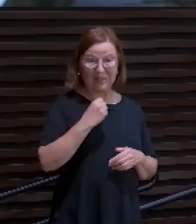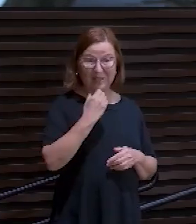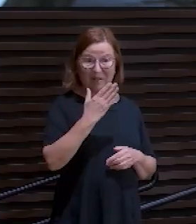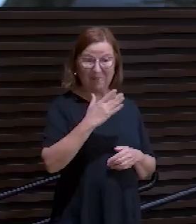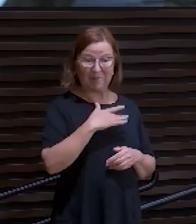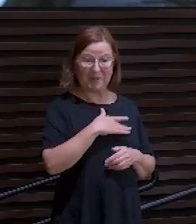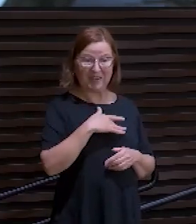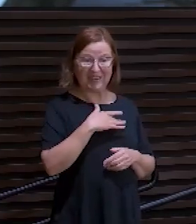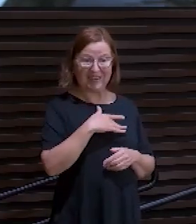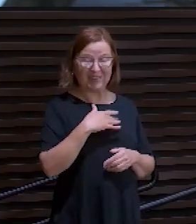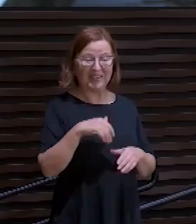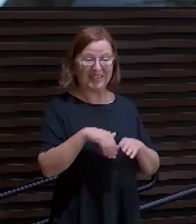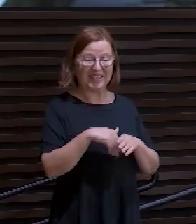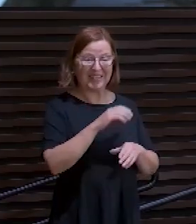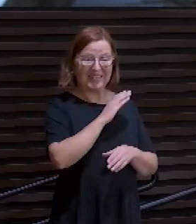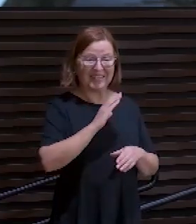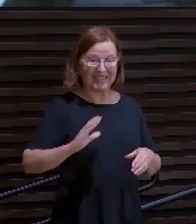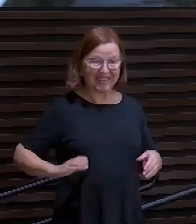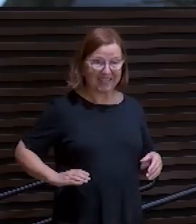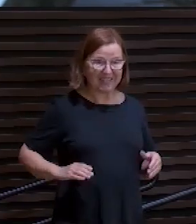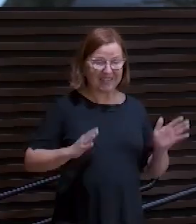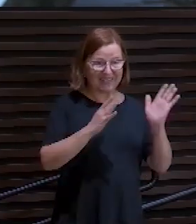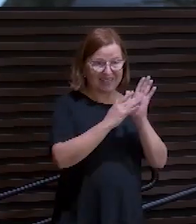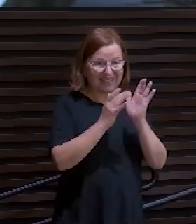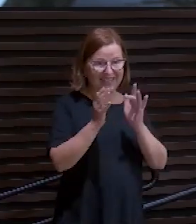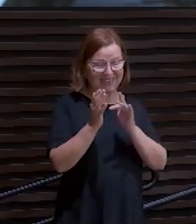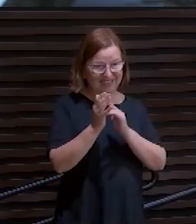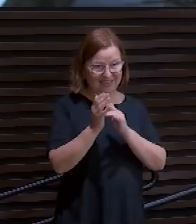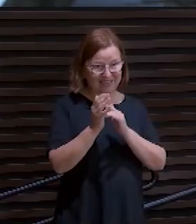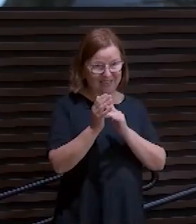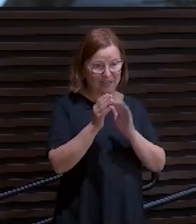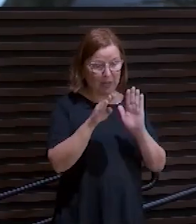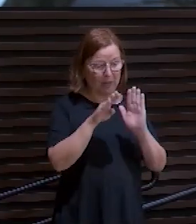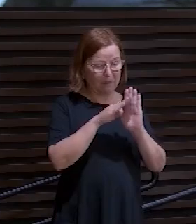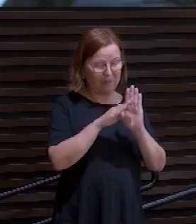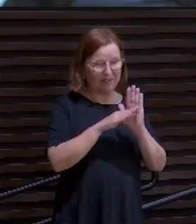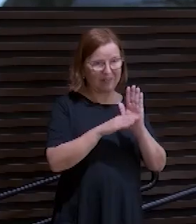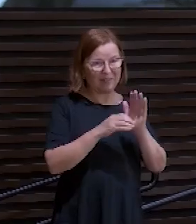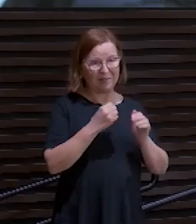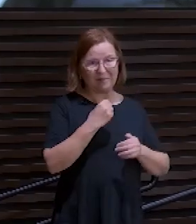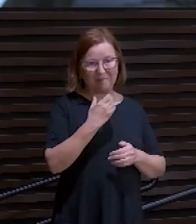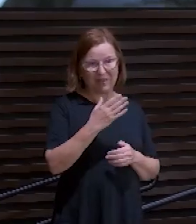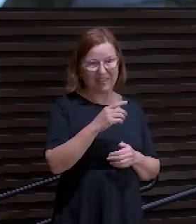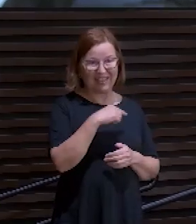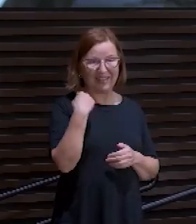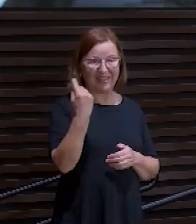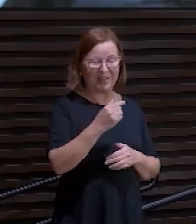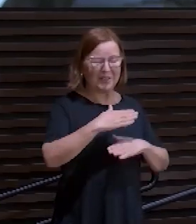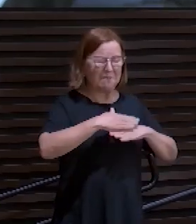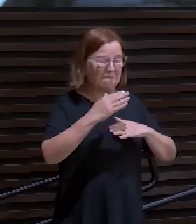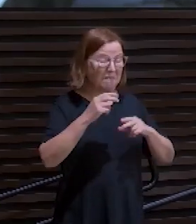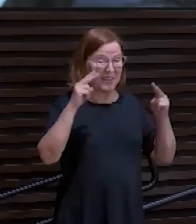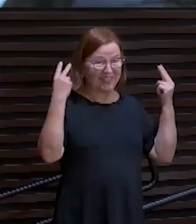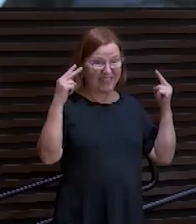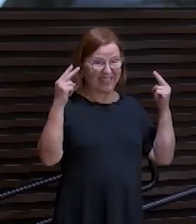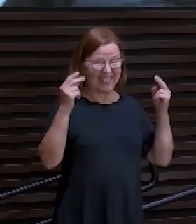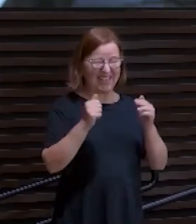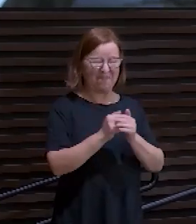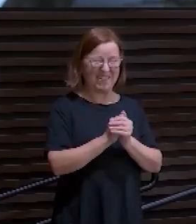Cristo Jesus, intentou o bem, e nós somos mais do que vencedores.